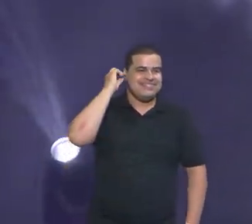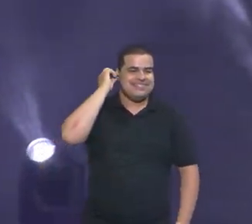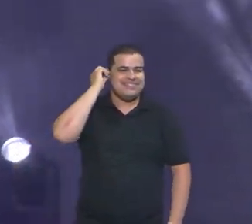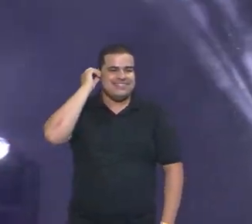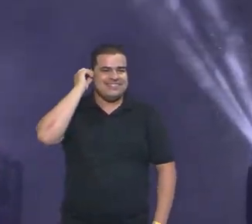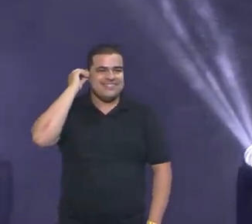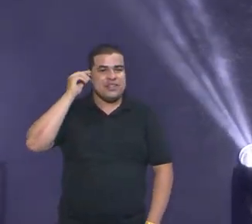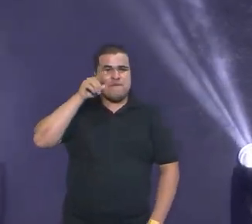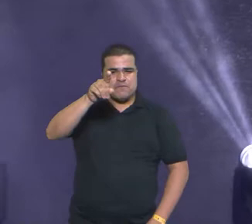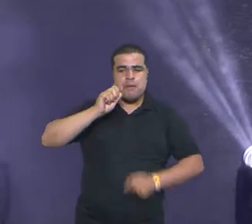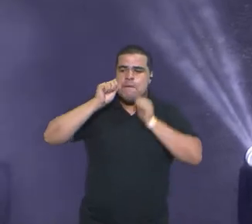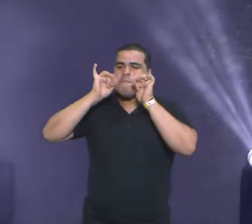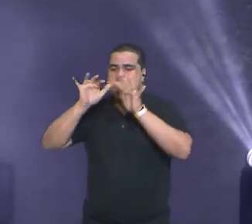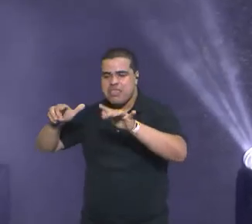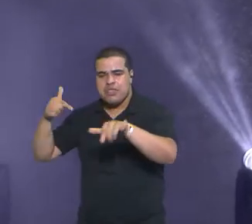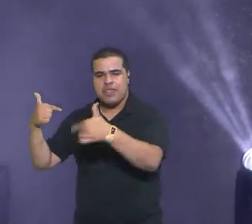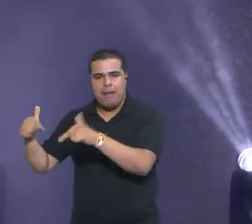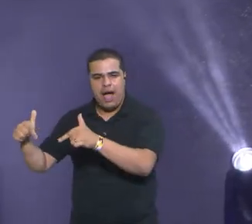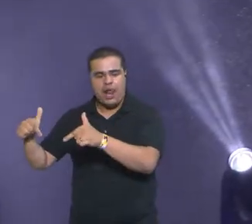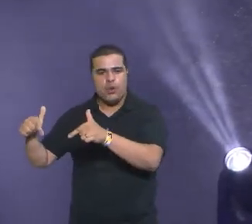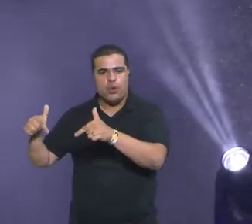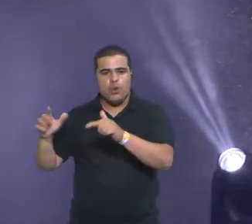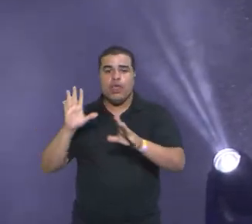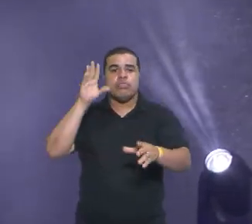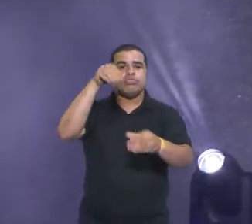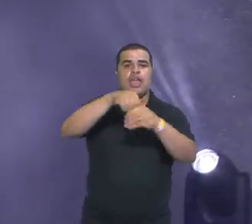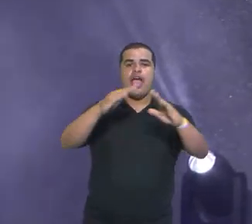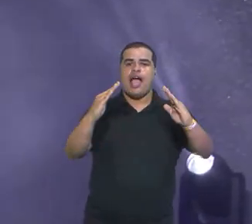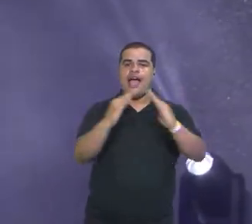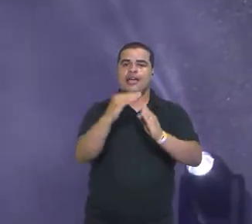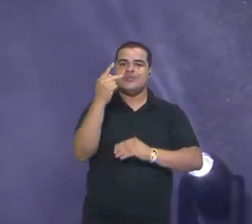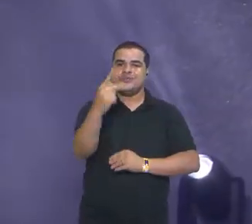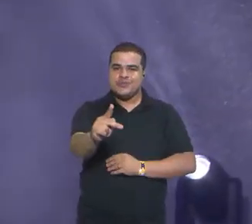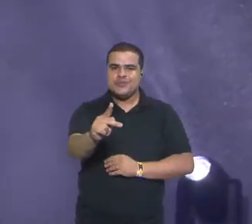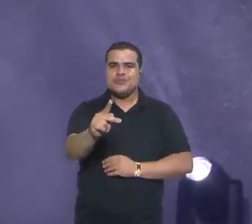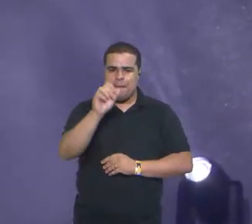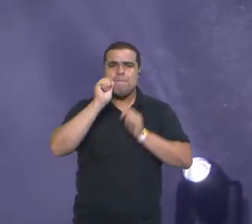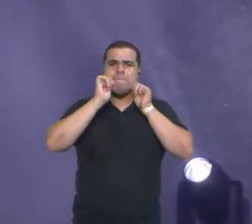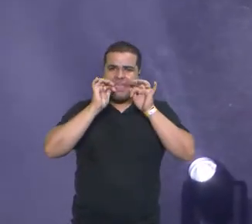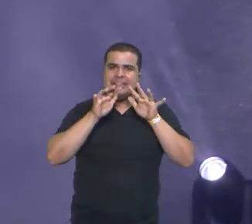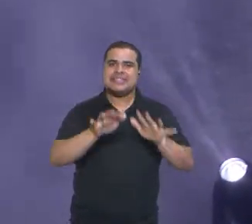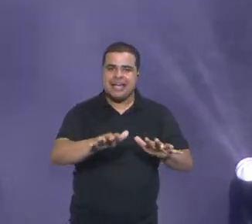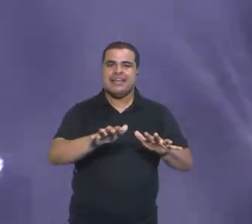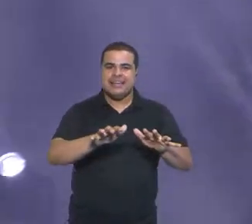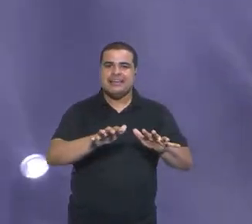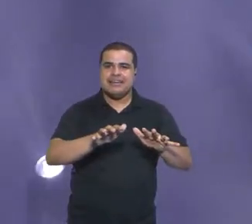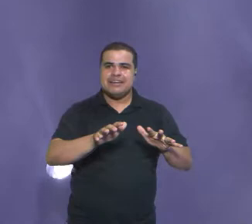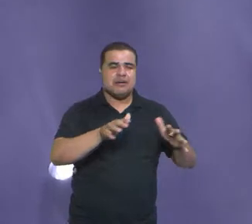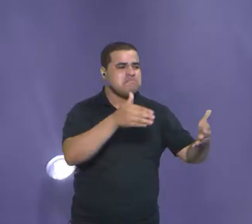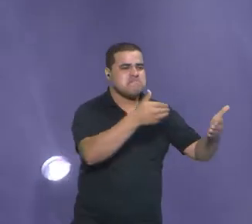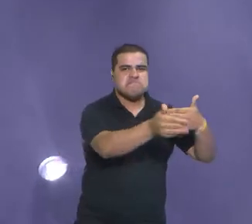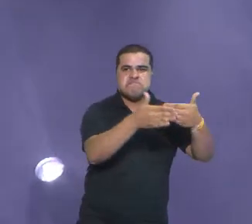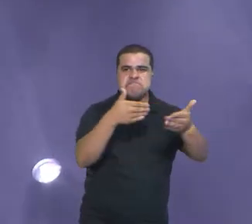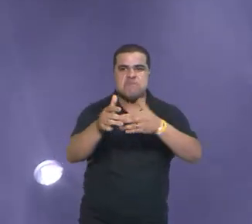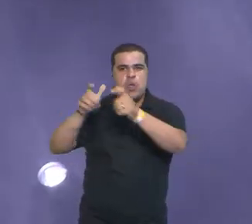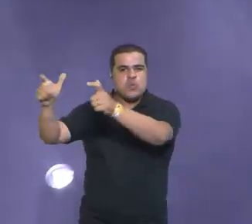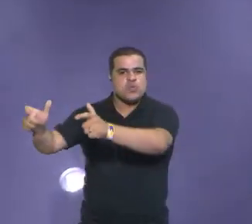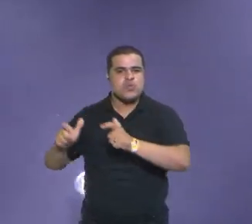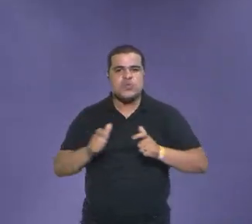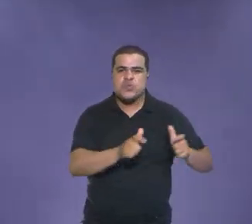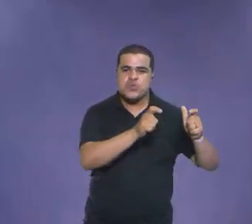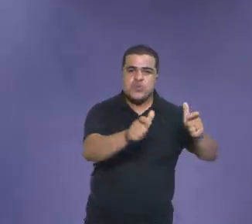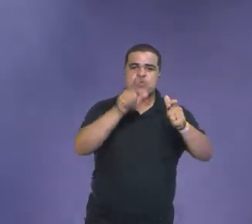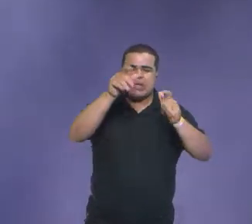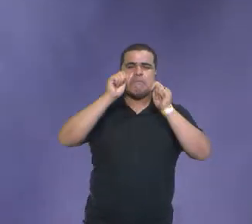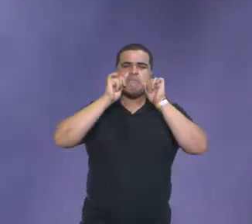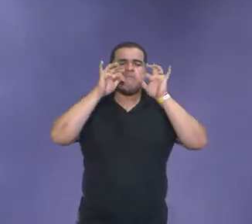você será uma benção no seu trabalho você será uma benção dentro da sua casa você será uma benção aonde você estiver